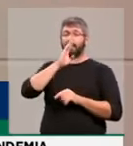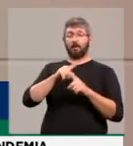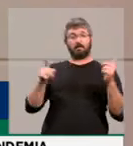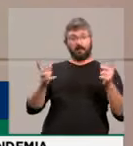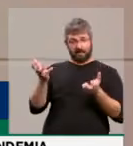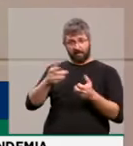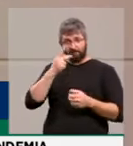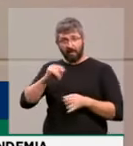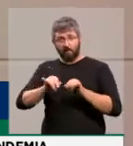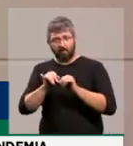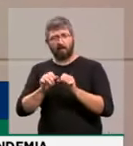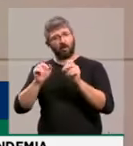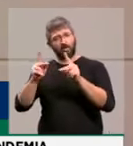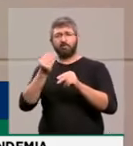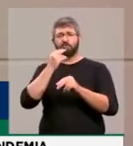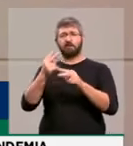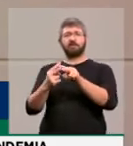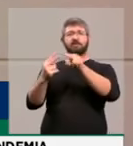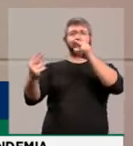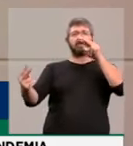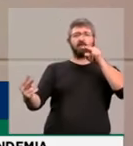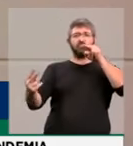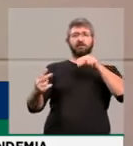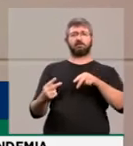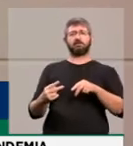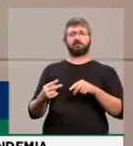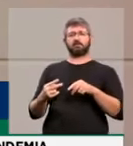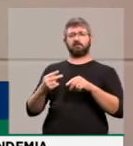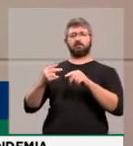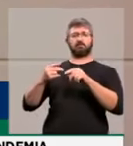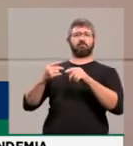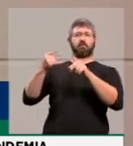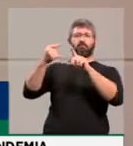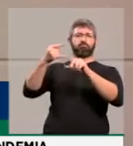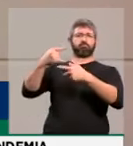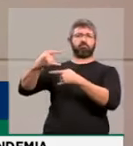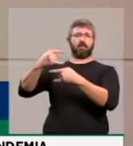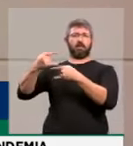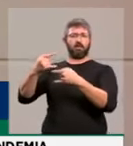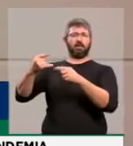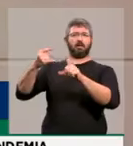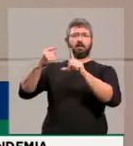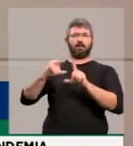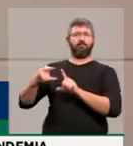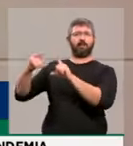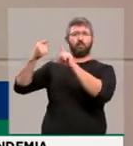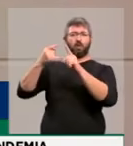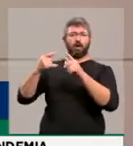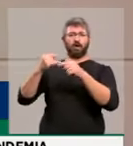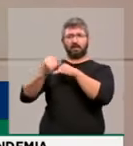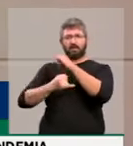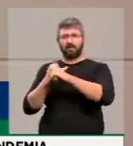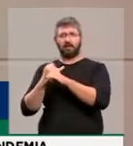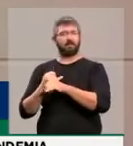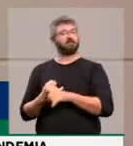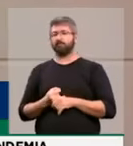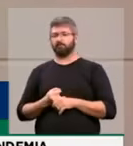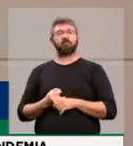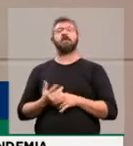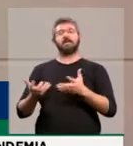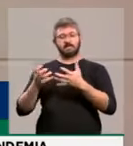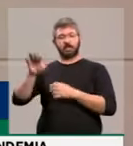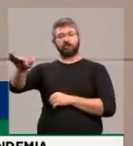ainda que quisesse dizê-las, poderia ter feito de forma virtual pela internet. Ele fez questão de convocar